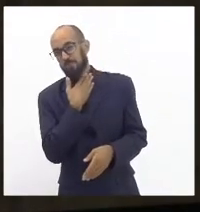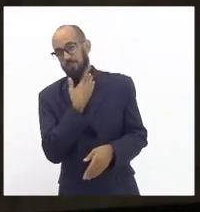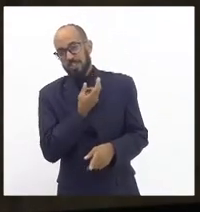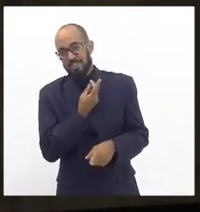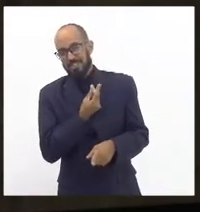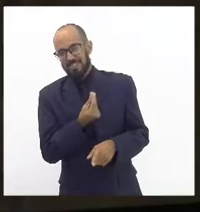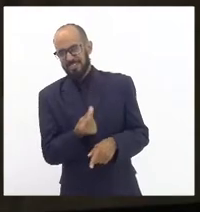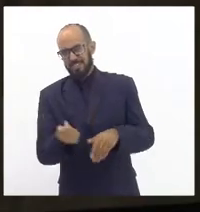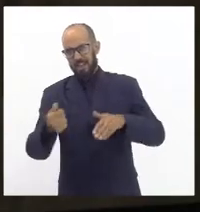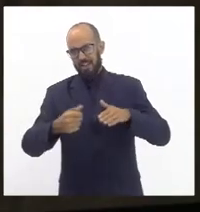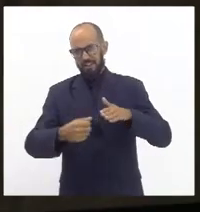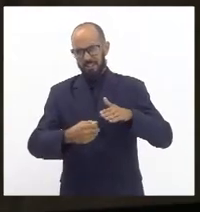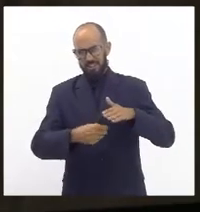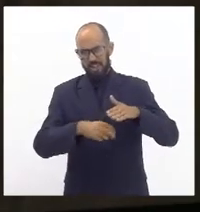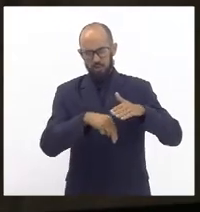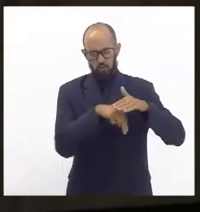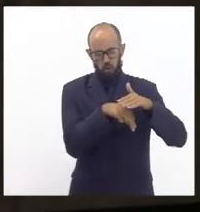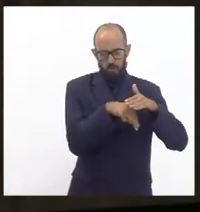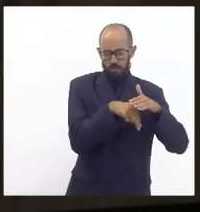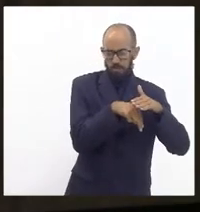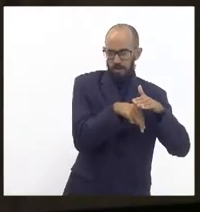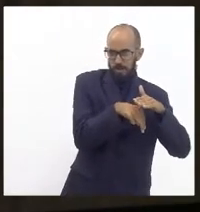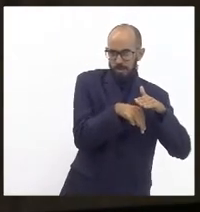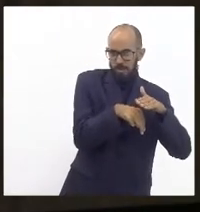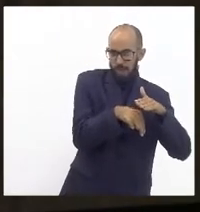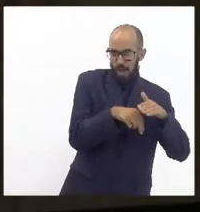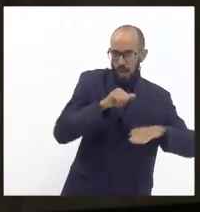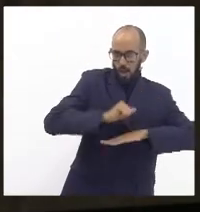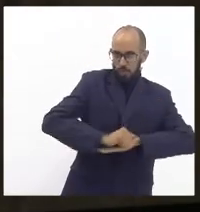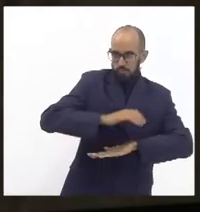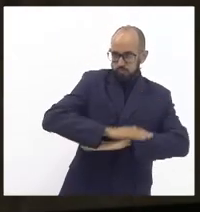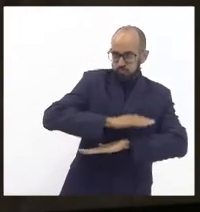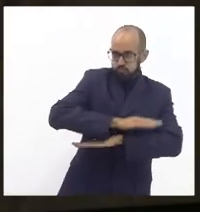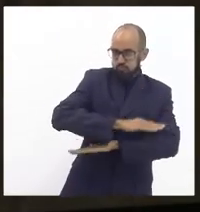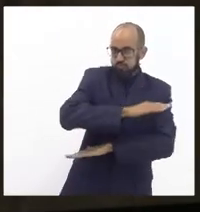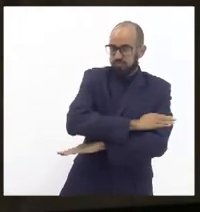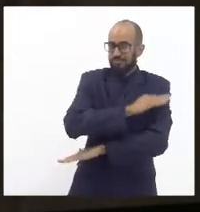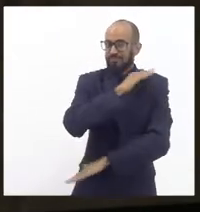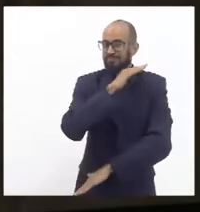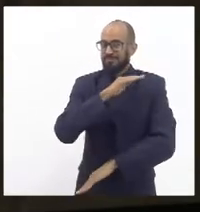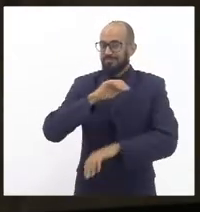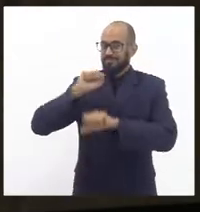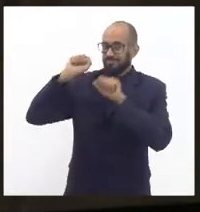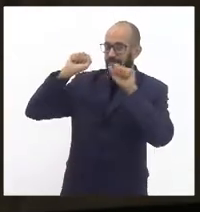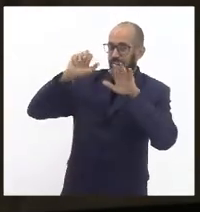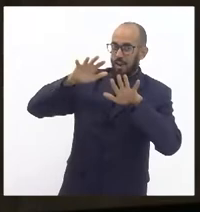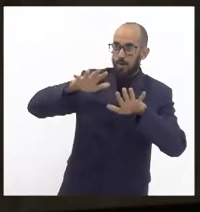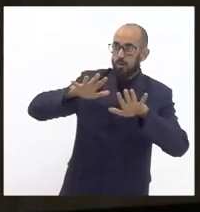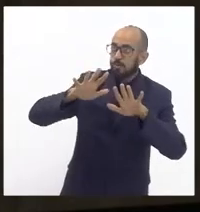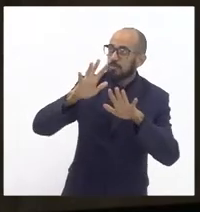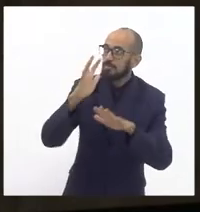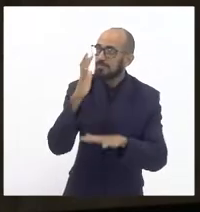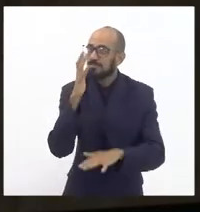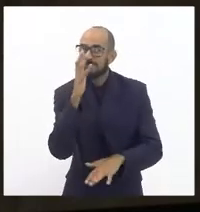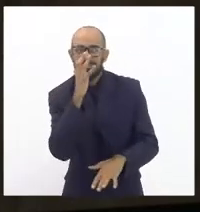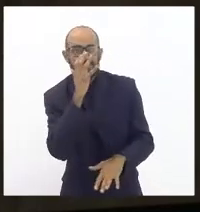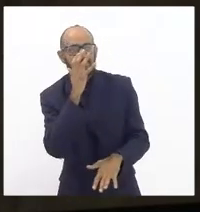penumbra aos pulos os sapos e a luz o deslumbre